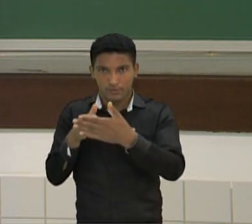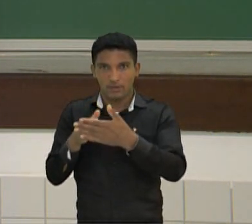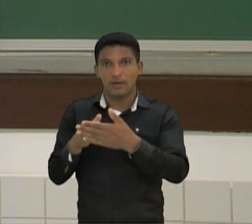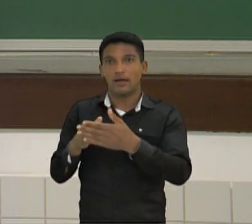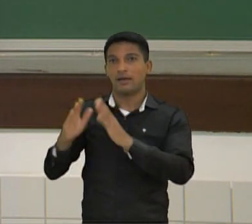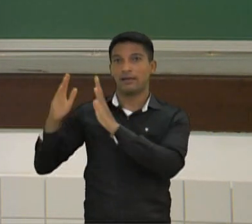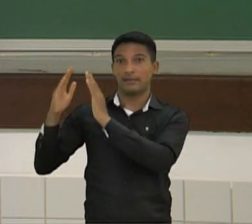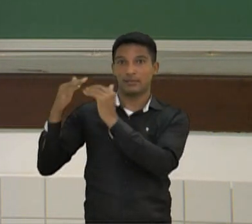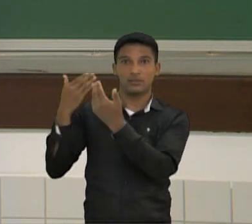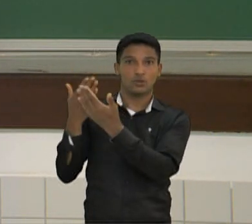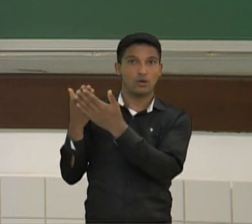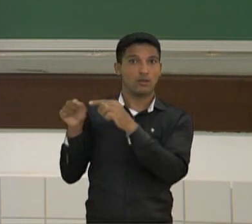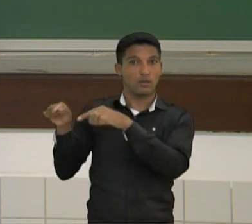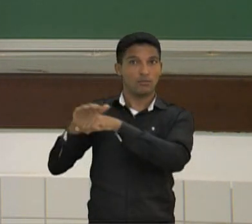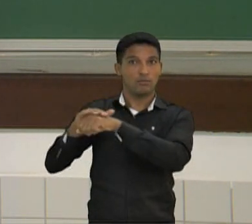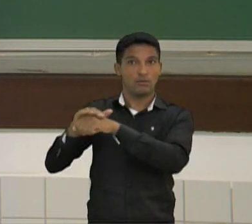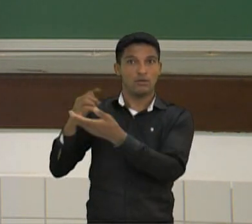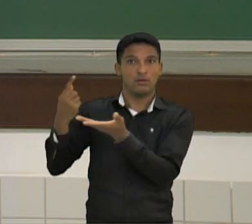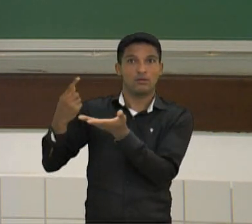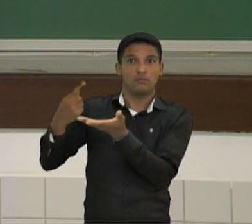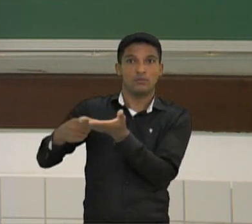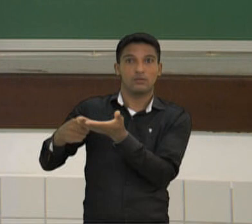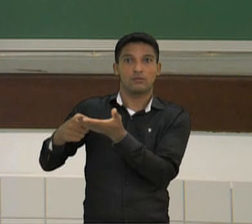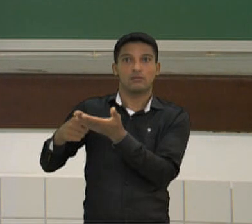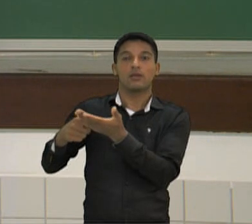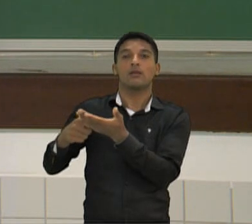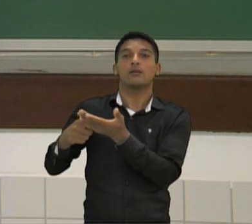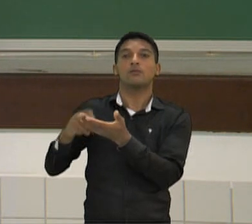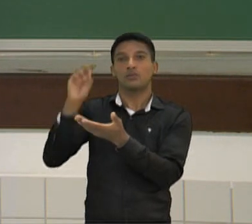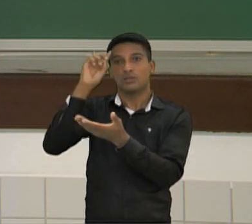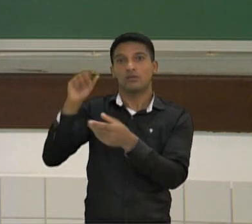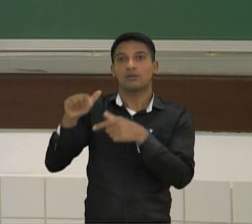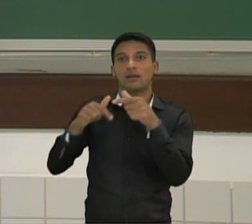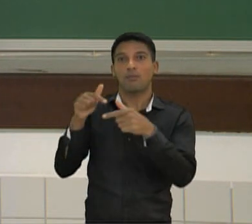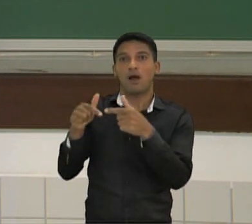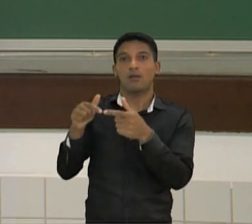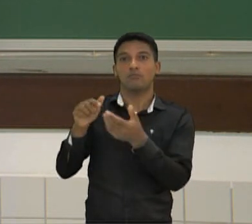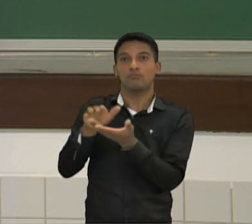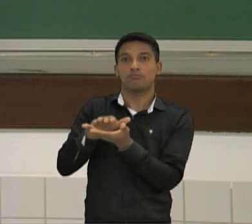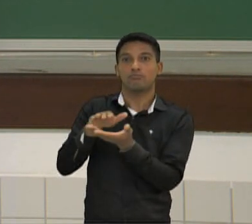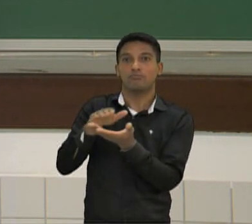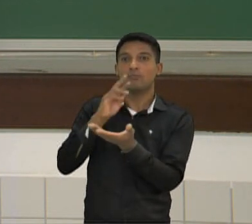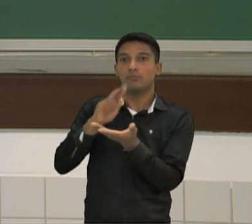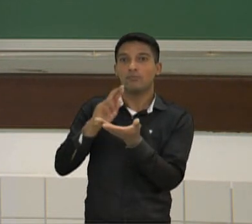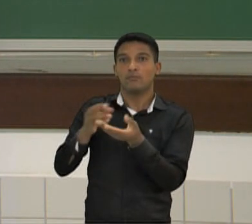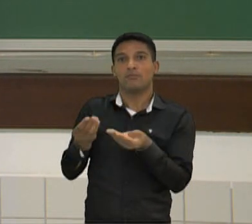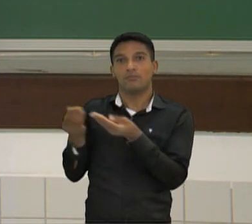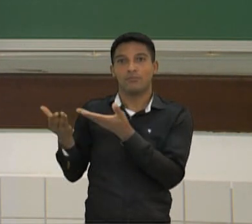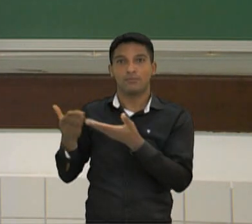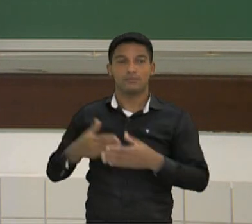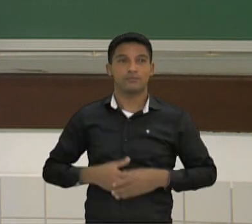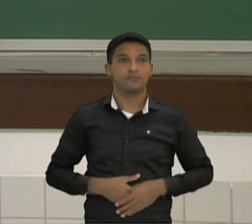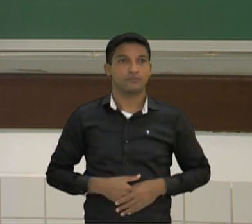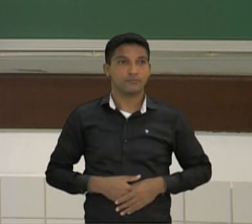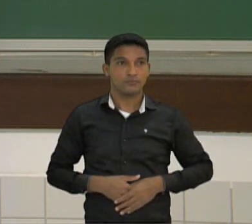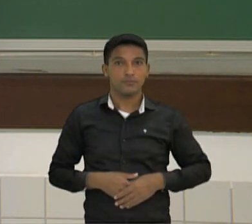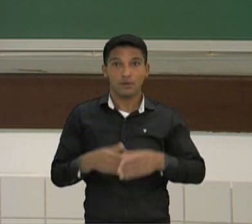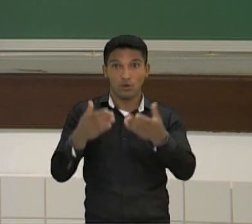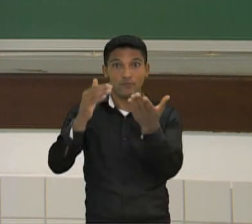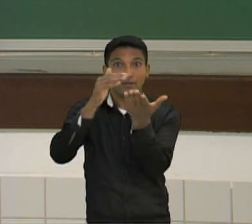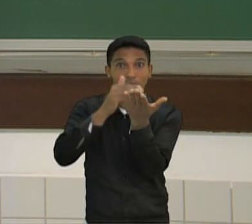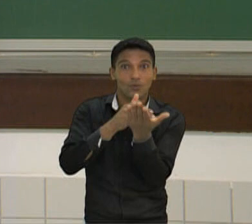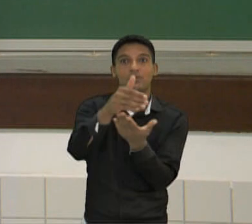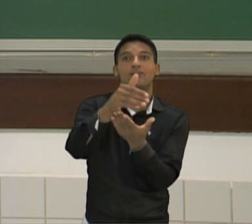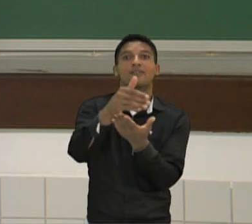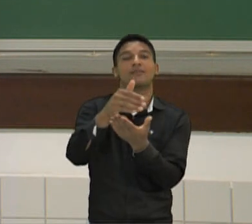lá na sua escola e veja a data certinho para a entrega dos trabalhos, tudo bem? E hoje, pessoal, eu trouxe para vocês, para a gente poder começar, mais uma